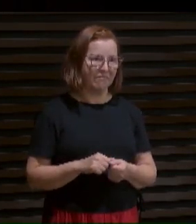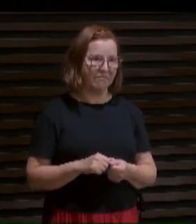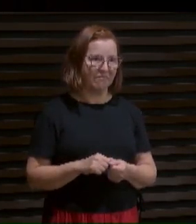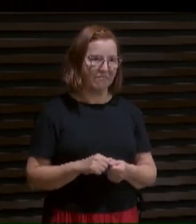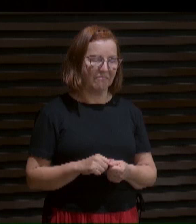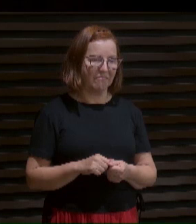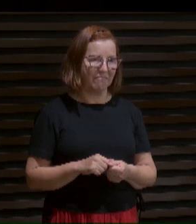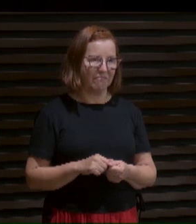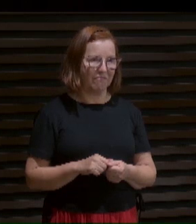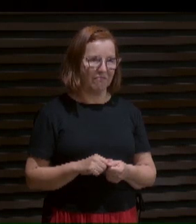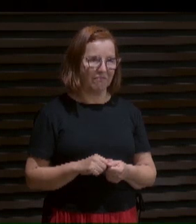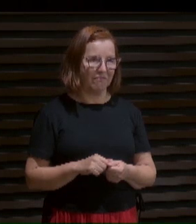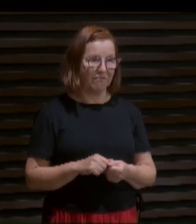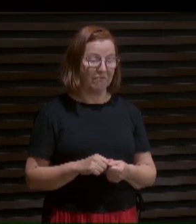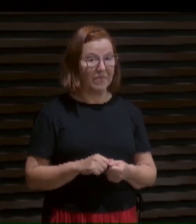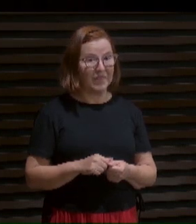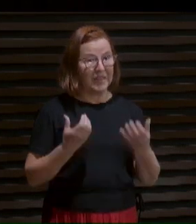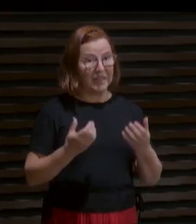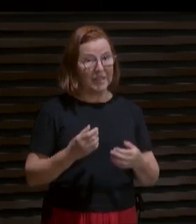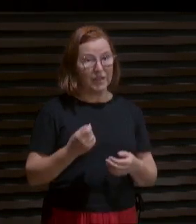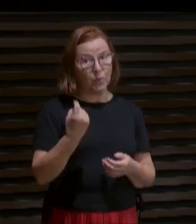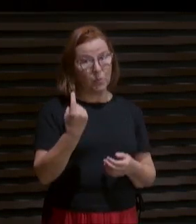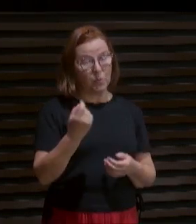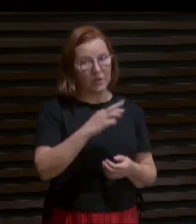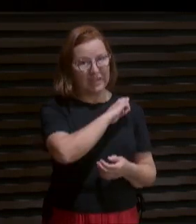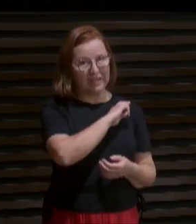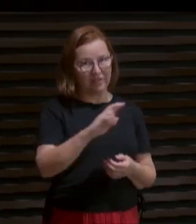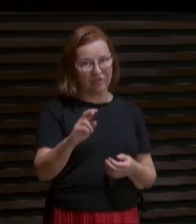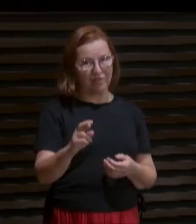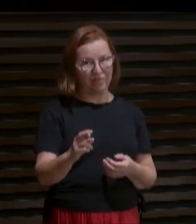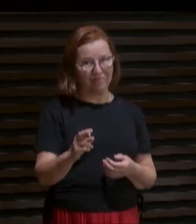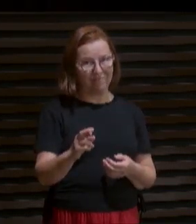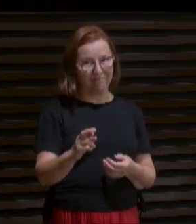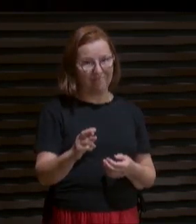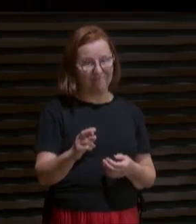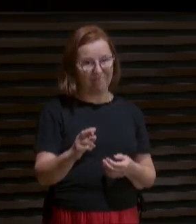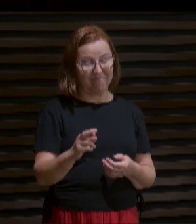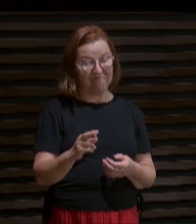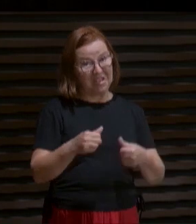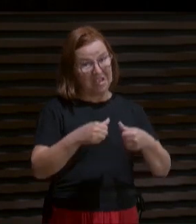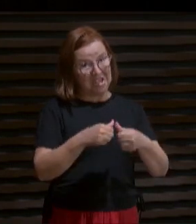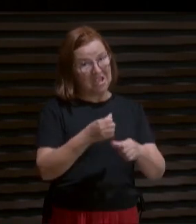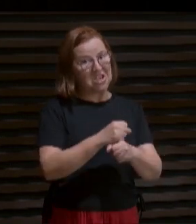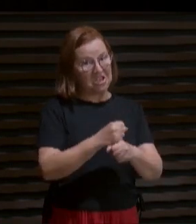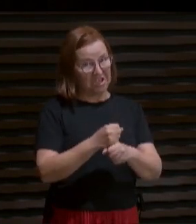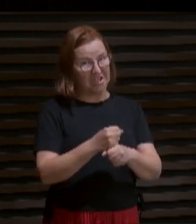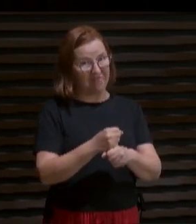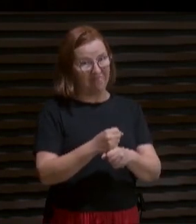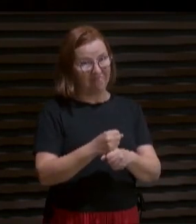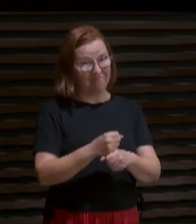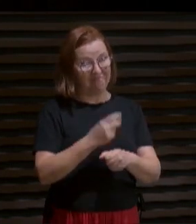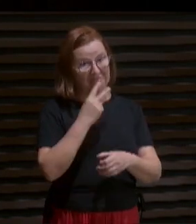universal, ou a única religião que deve ser implantada este ano. Foi o